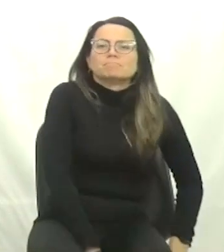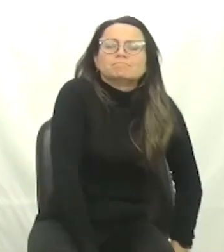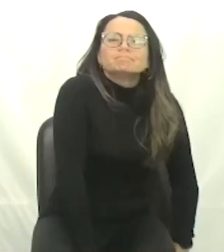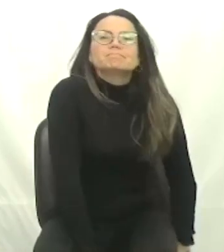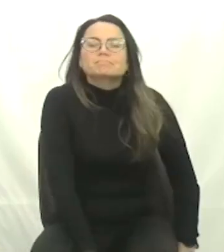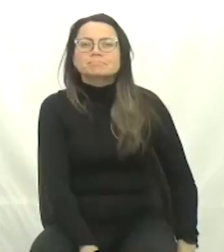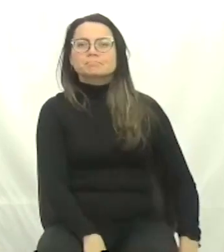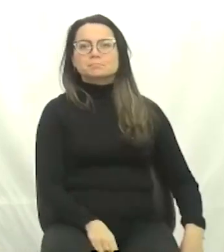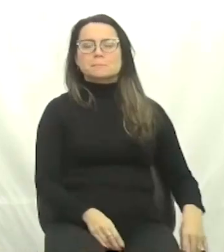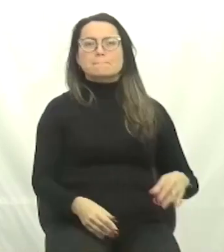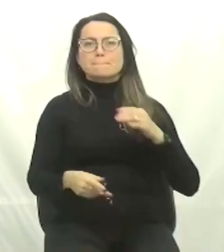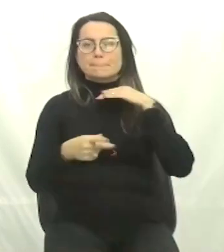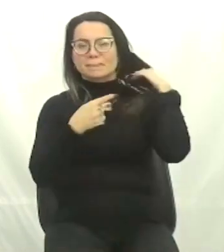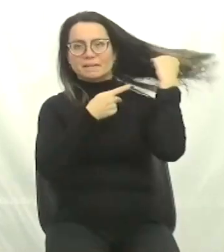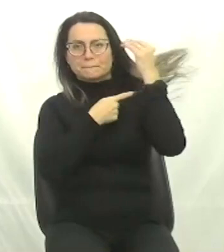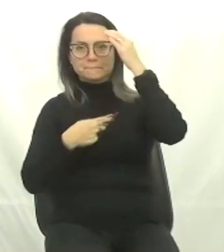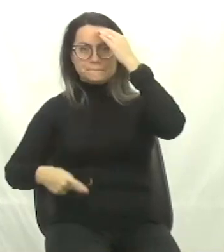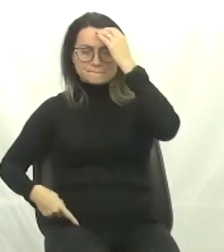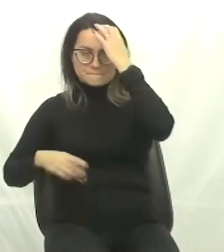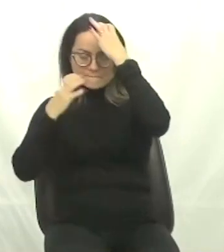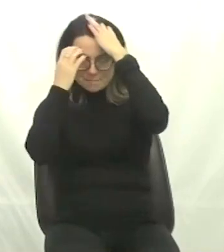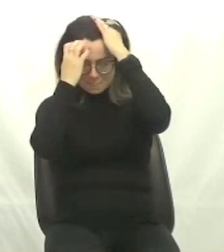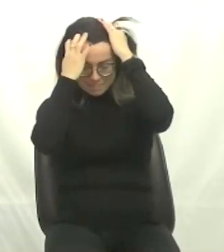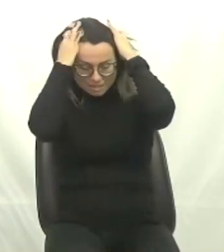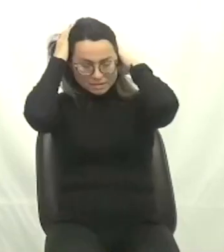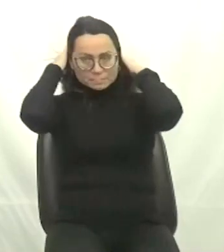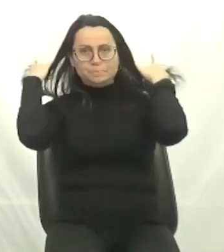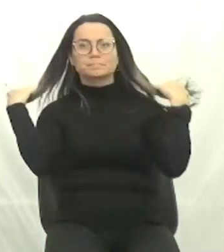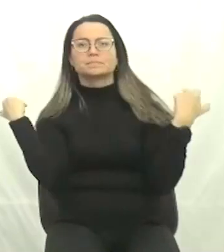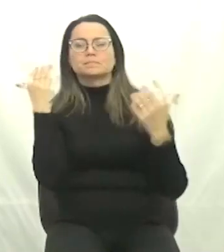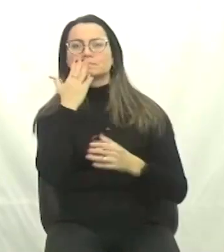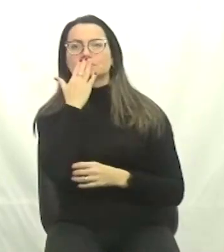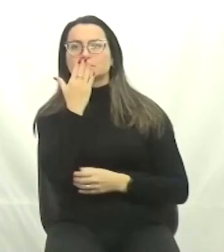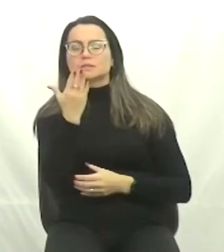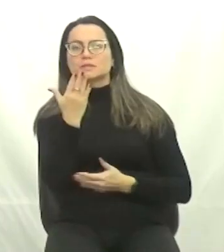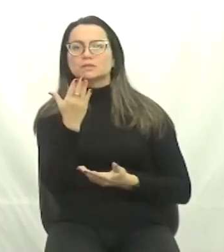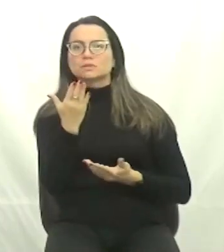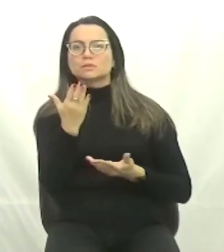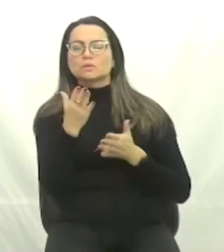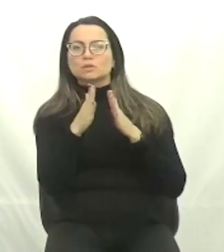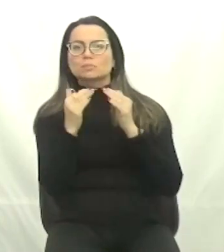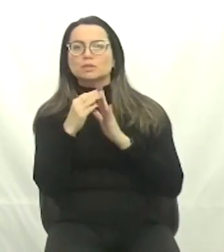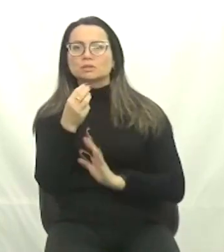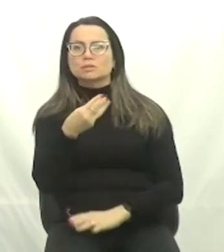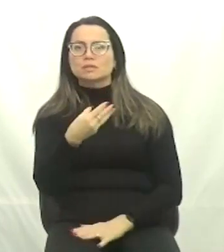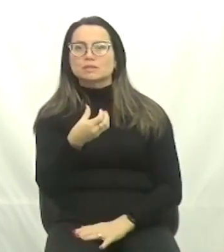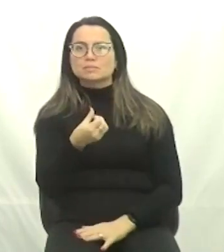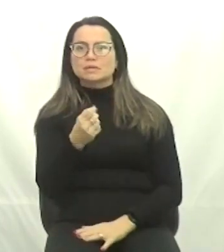Senhor presidente, essa questão de ordem é para retirar a tramitação o requerimento